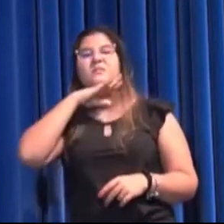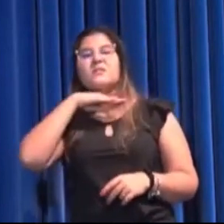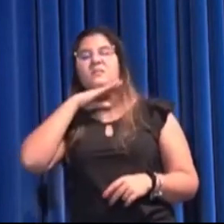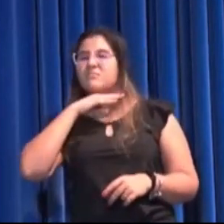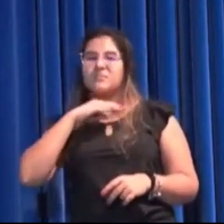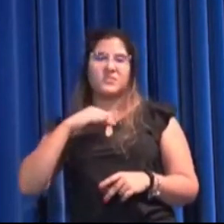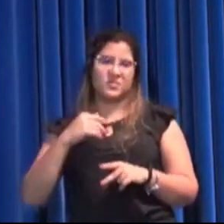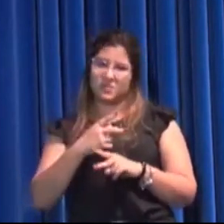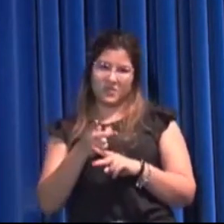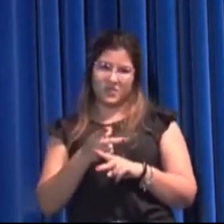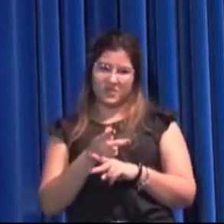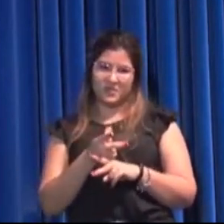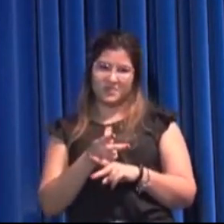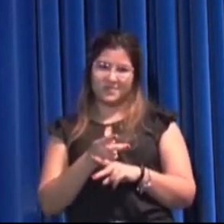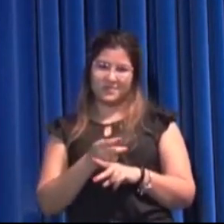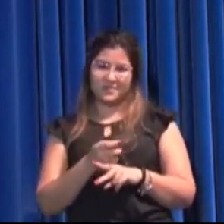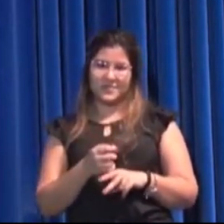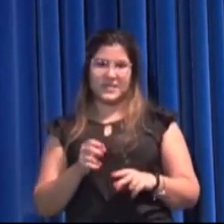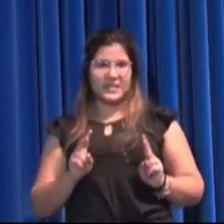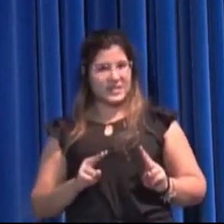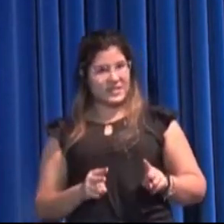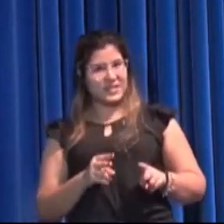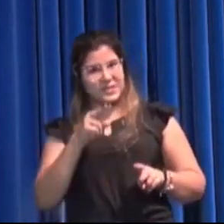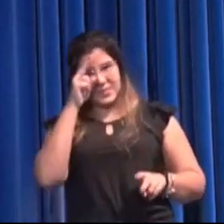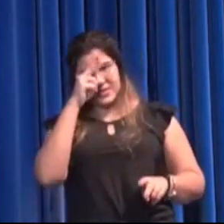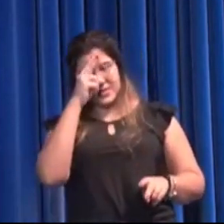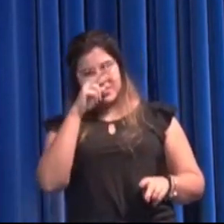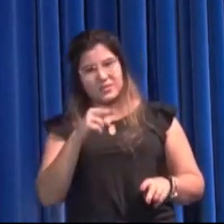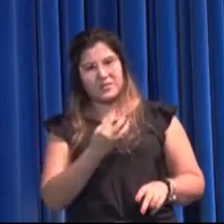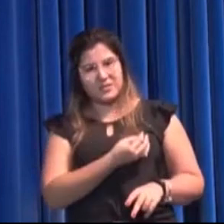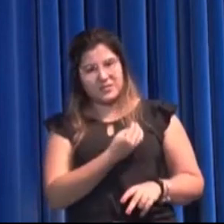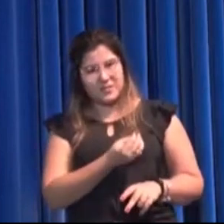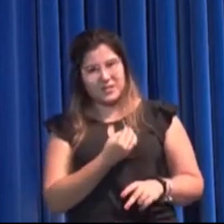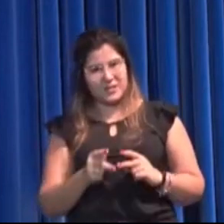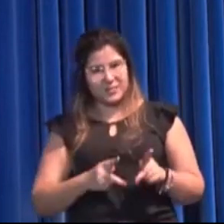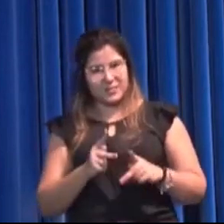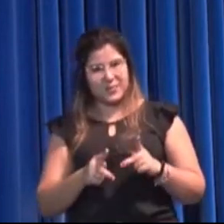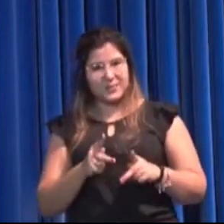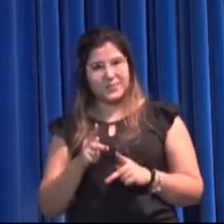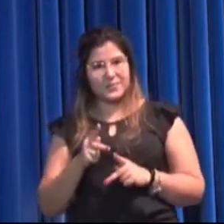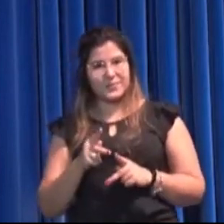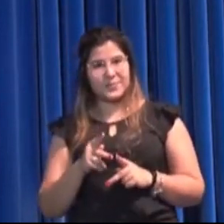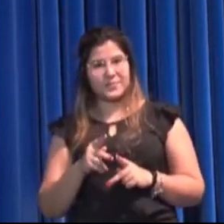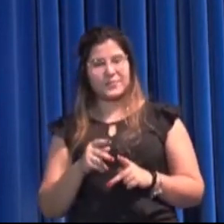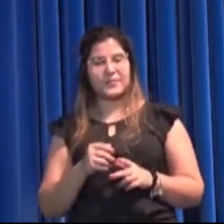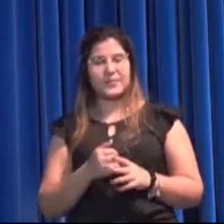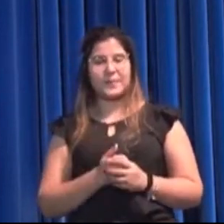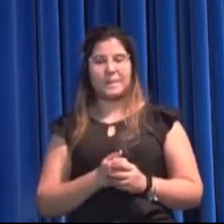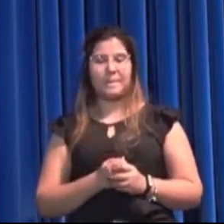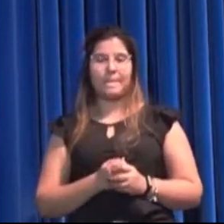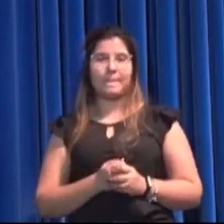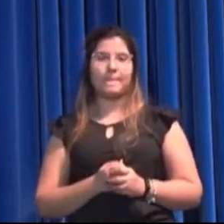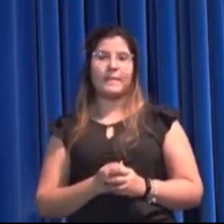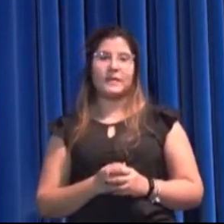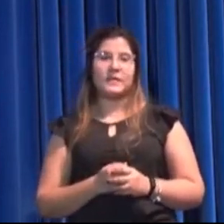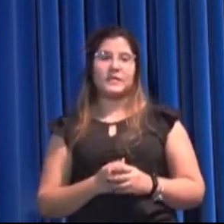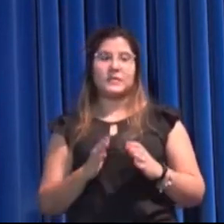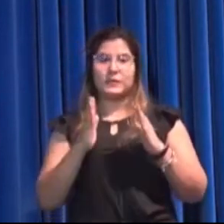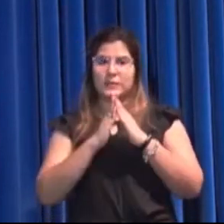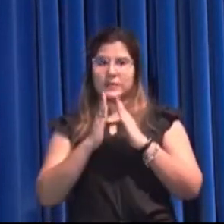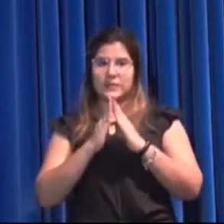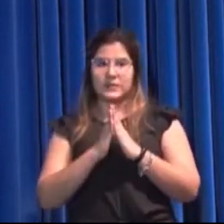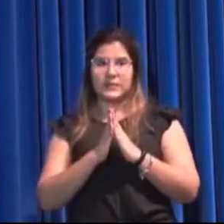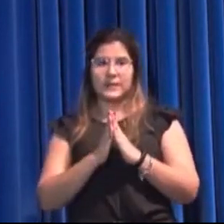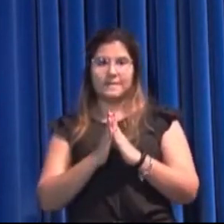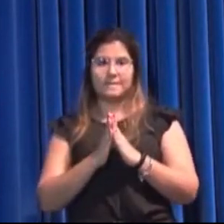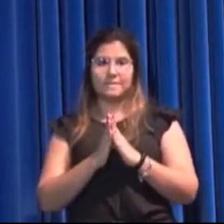Essa sempre foi a história de vida do povo. Dentro desses parâmetros, a oração é um exercício